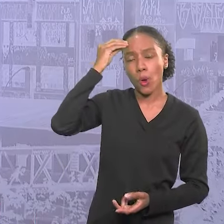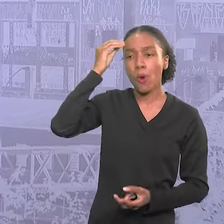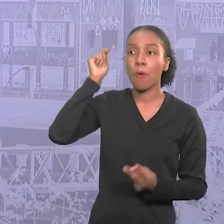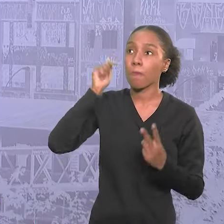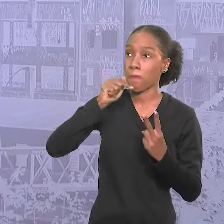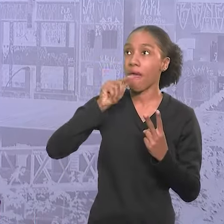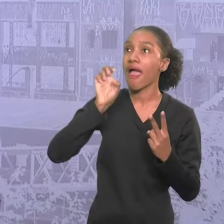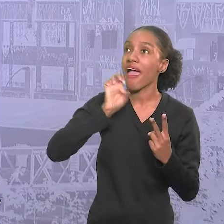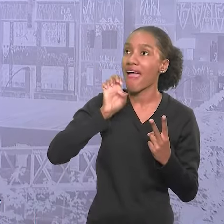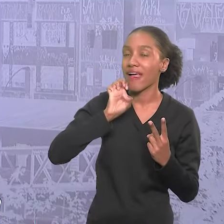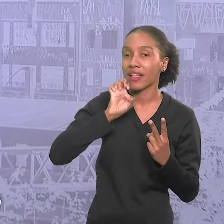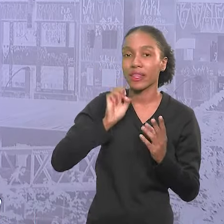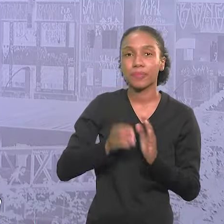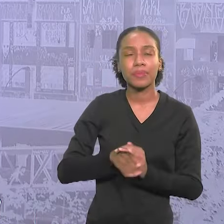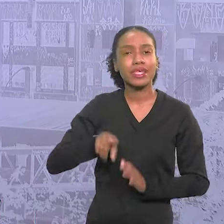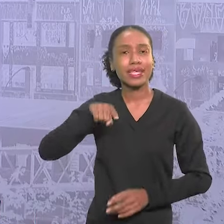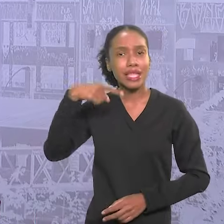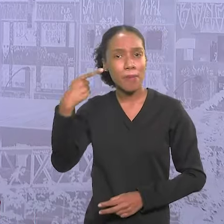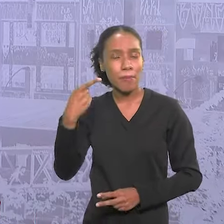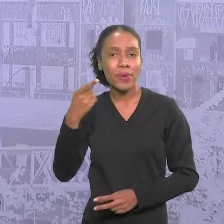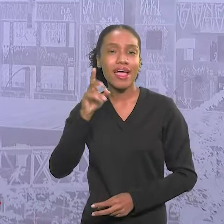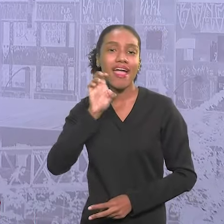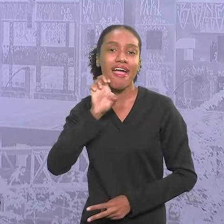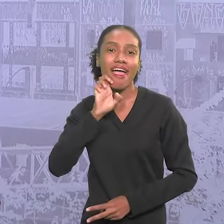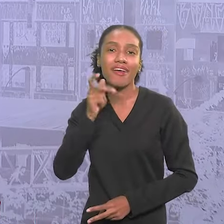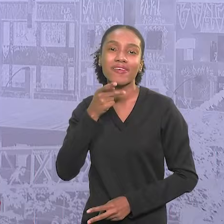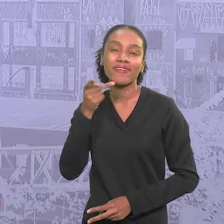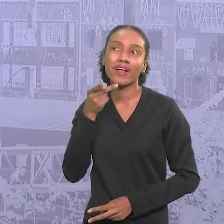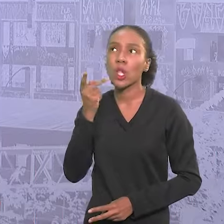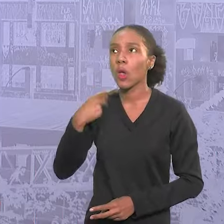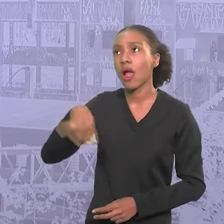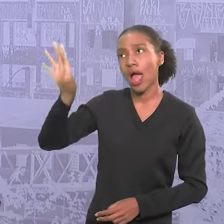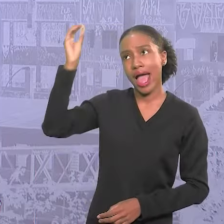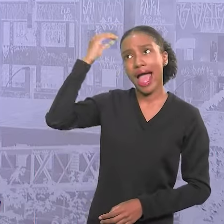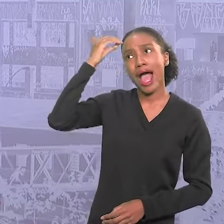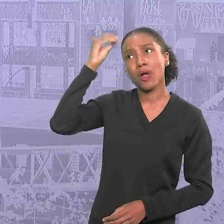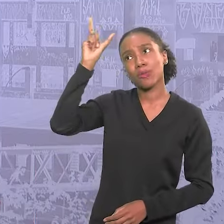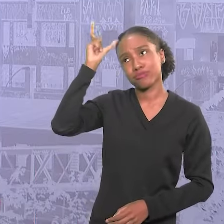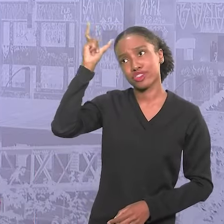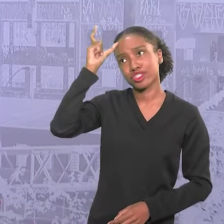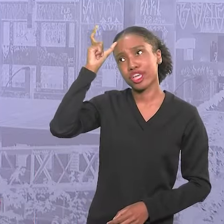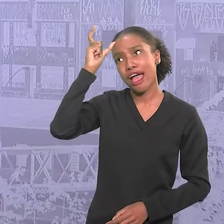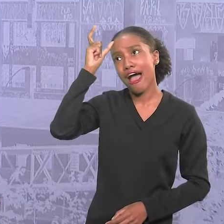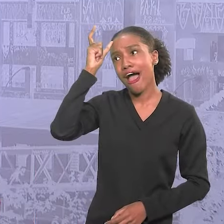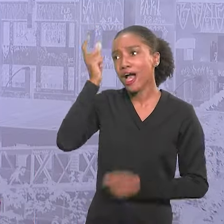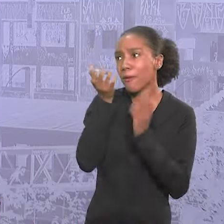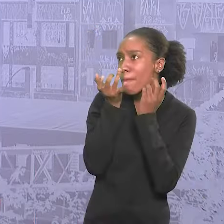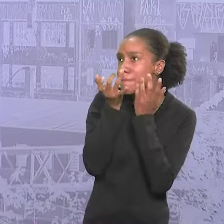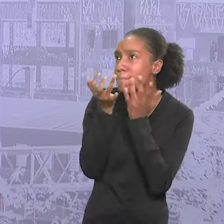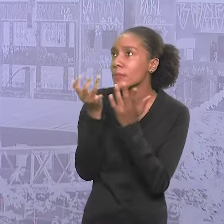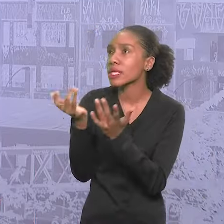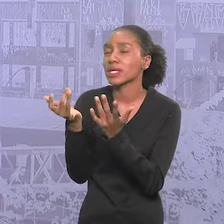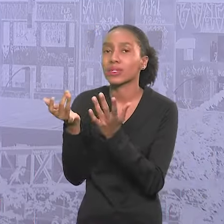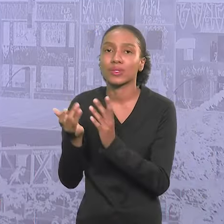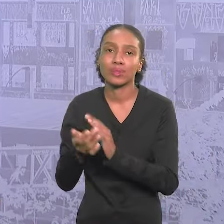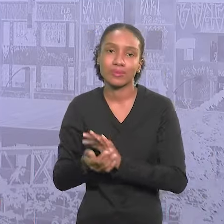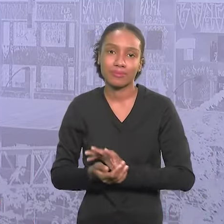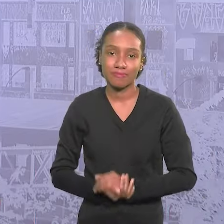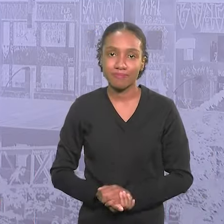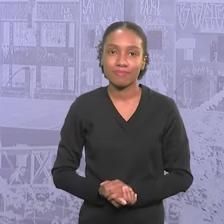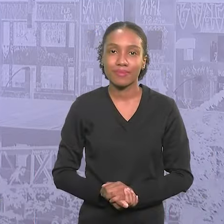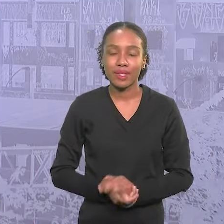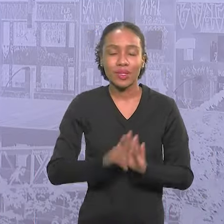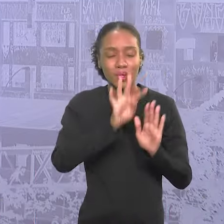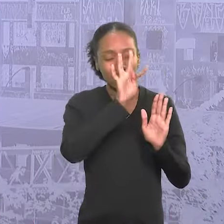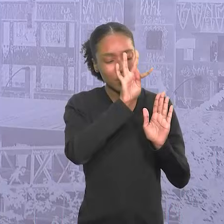e depois a culpa é do diabo porque foi o diabo que o Enganou o texto que nós lemos